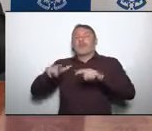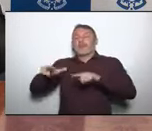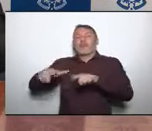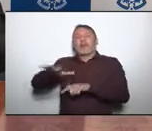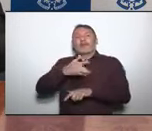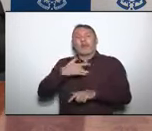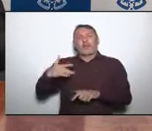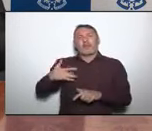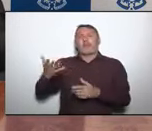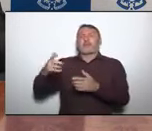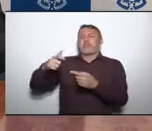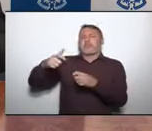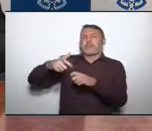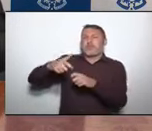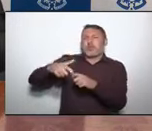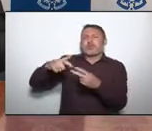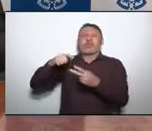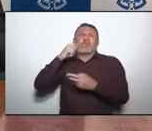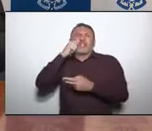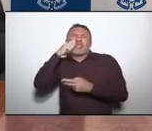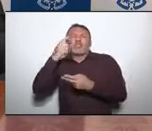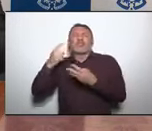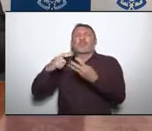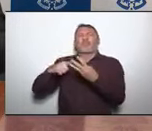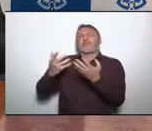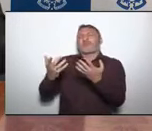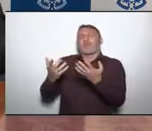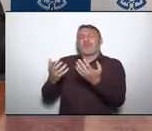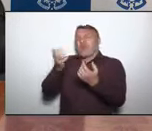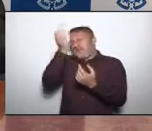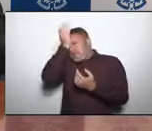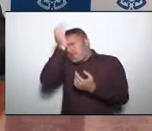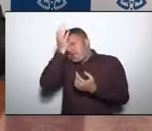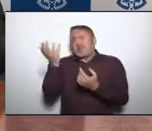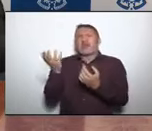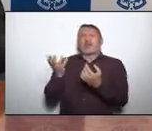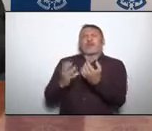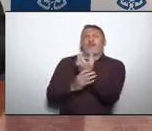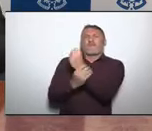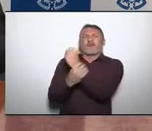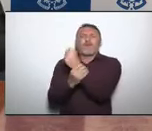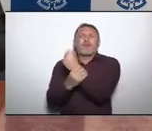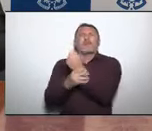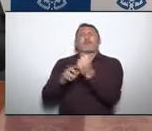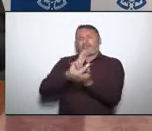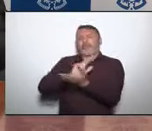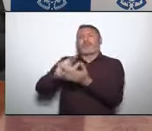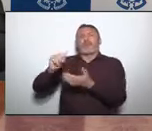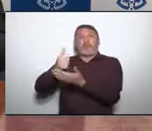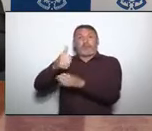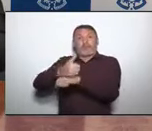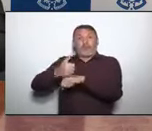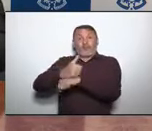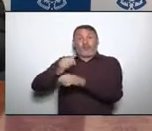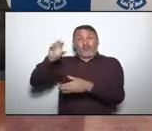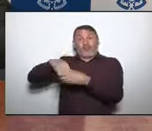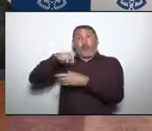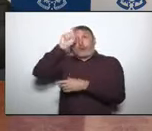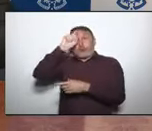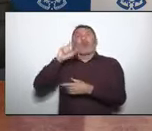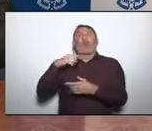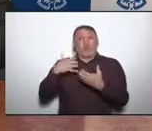saúde, médico, dentistas, médicos, enfermeiros, fisioterapeutas e outros profissionais. Então,